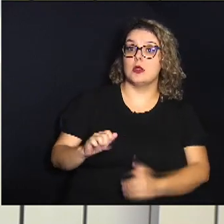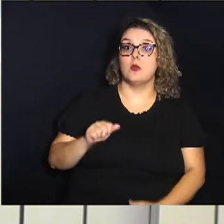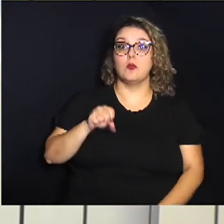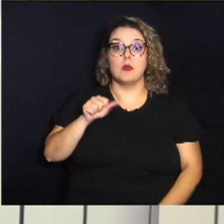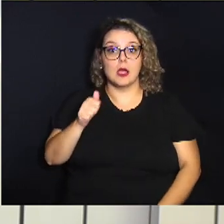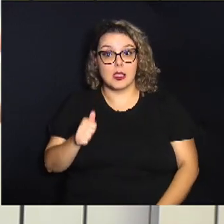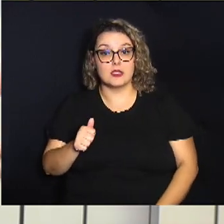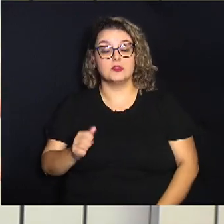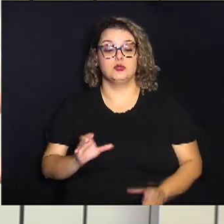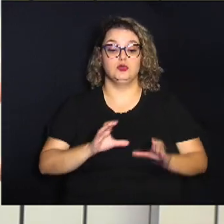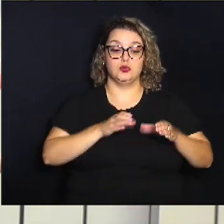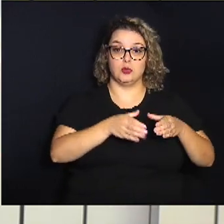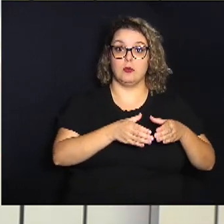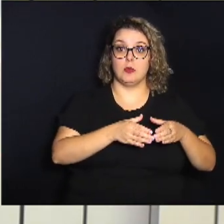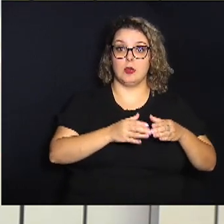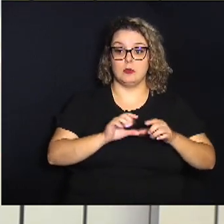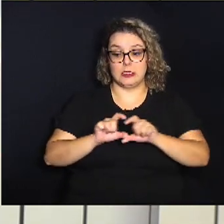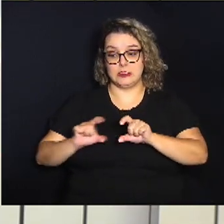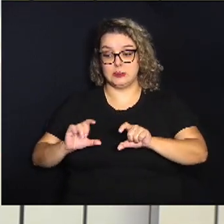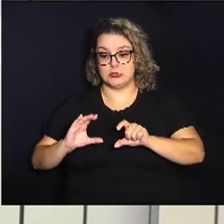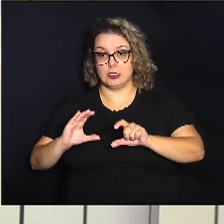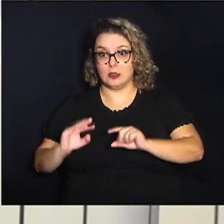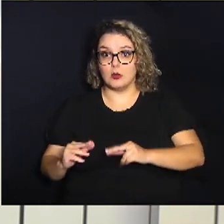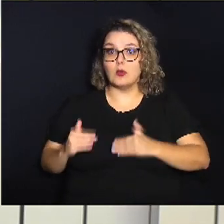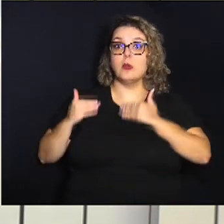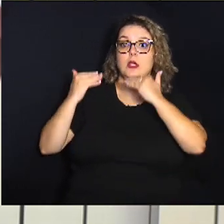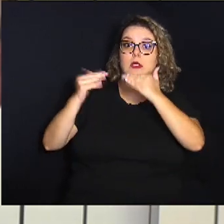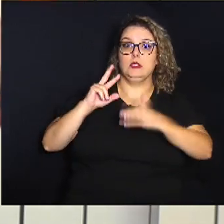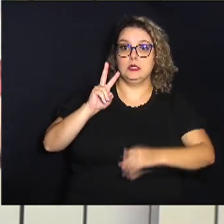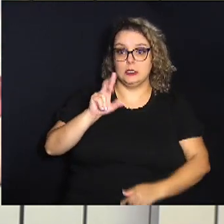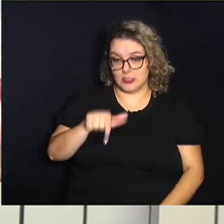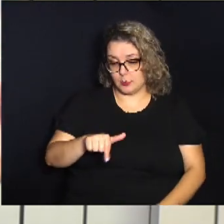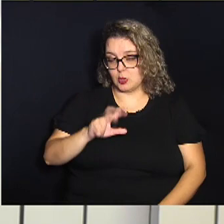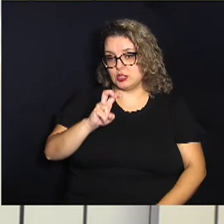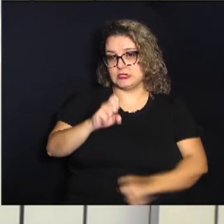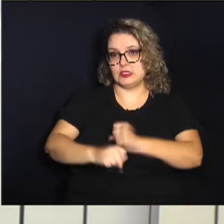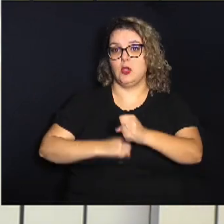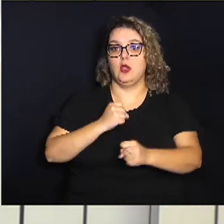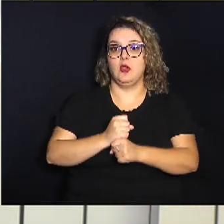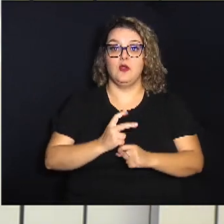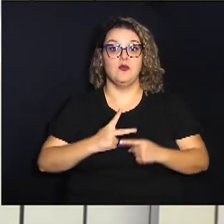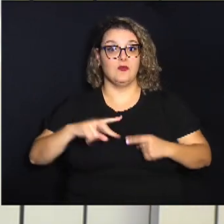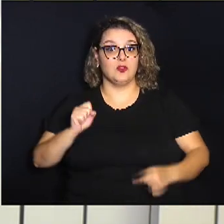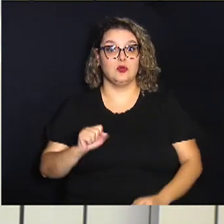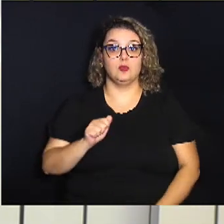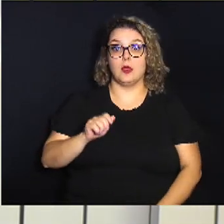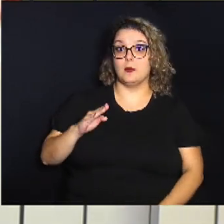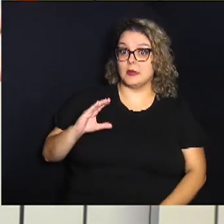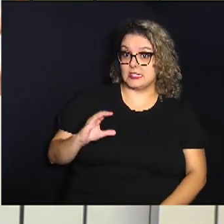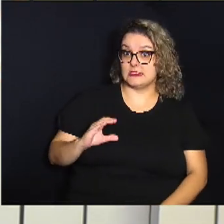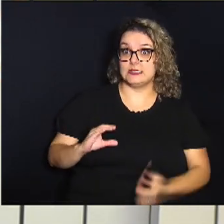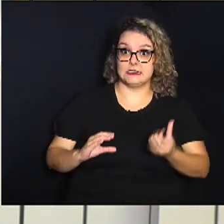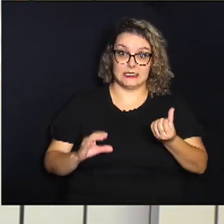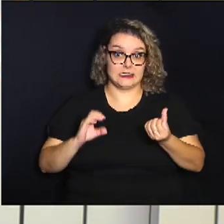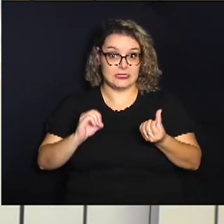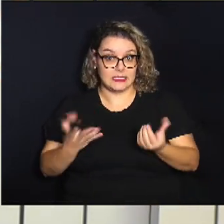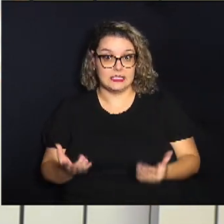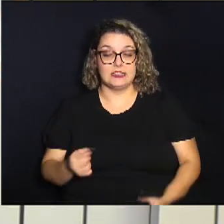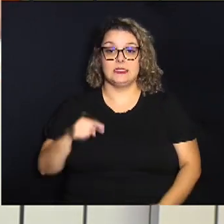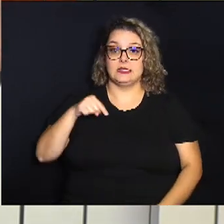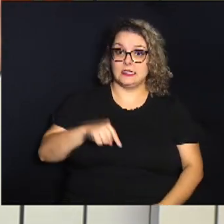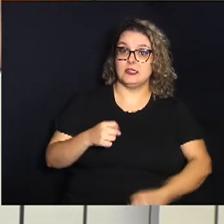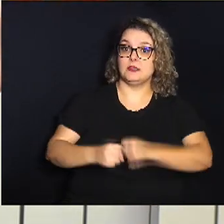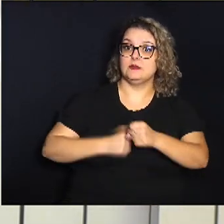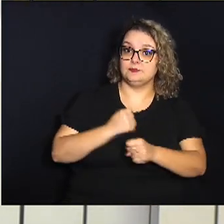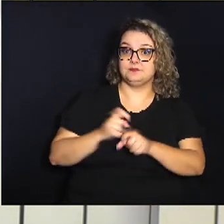fez o clube sair da Série C após 5 anos vitória contra o ABC por 6 a 0 neste mesmo ano na Série